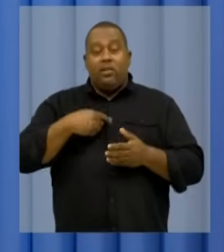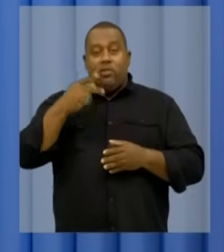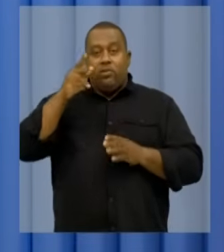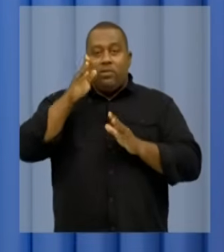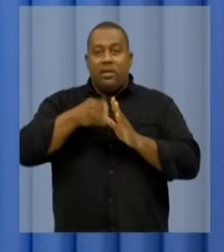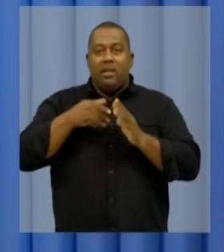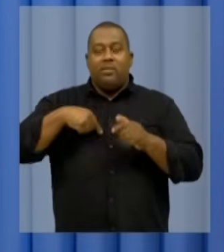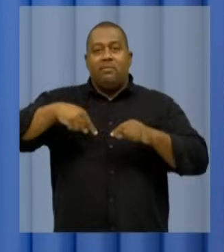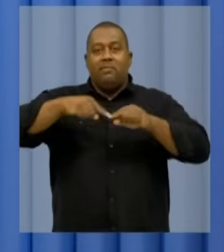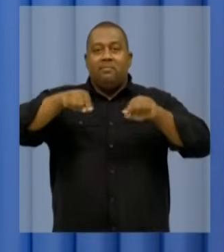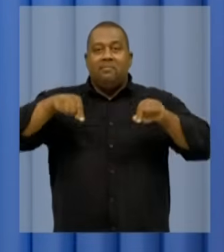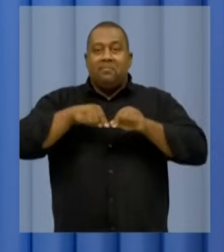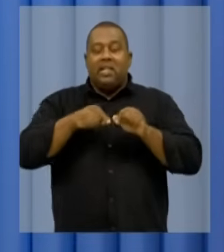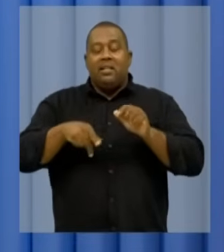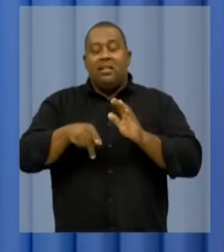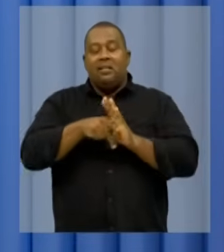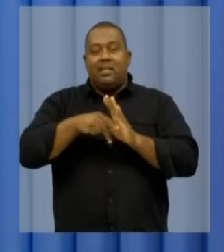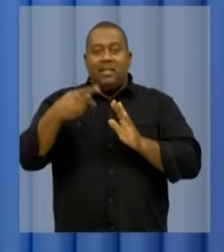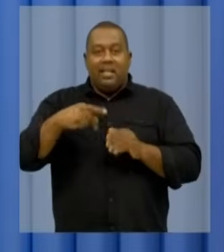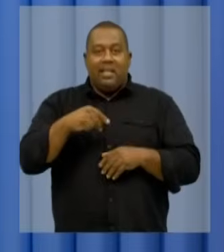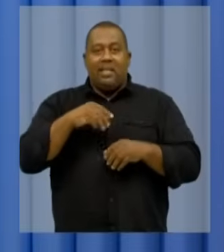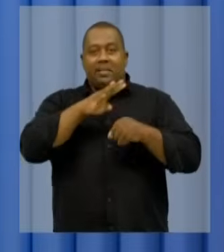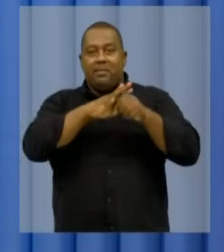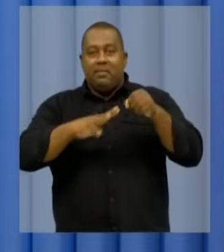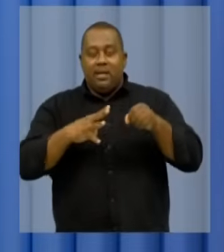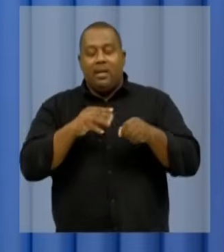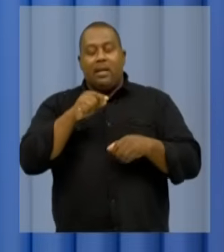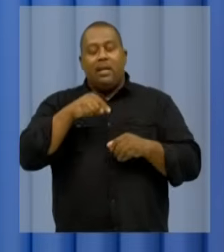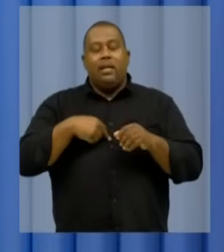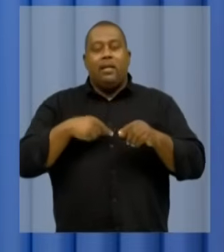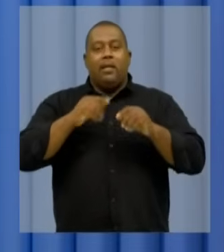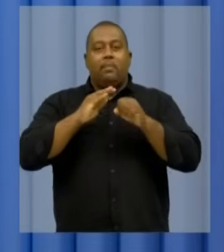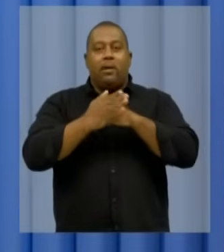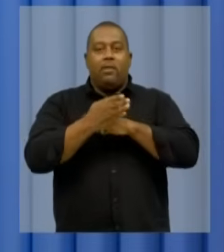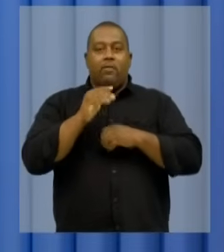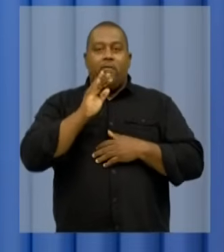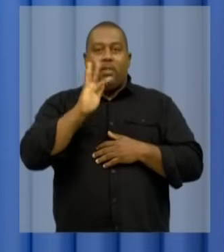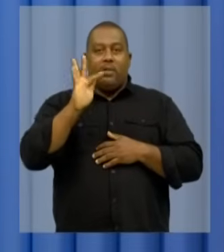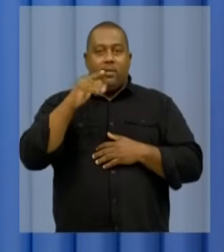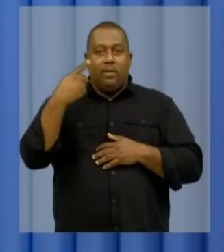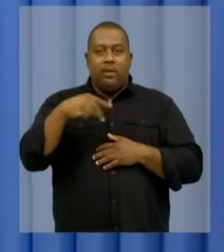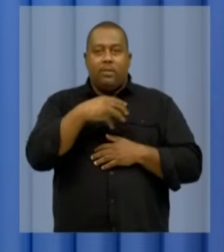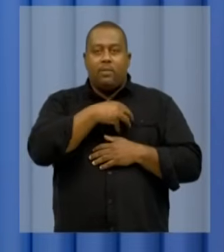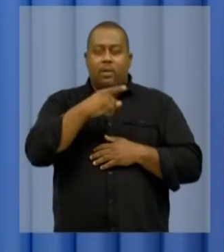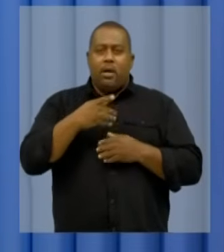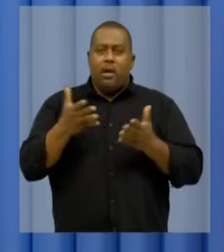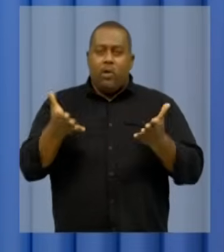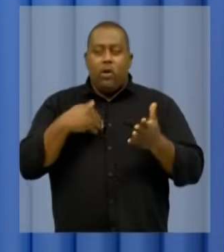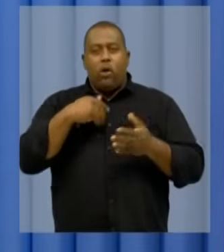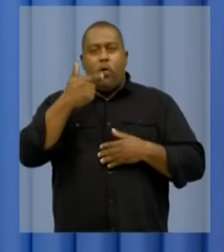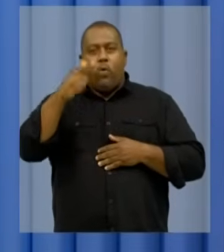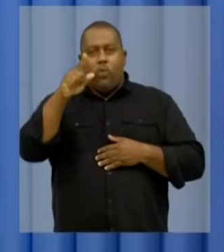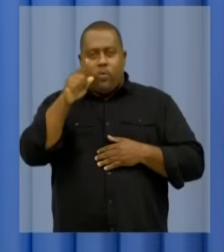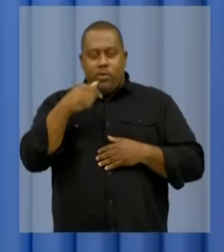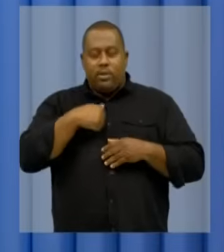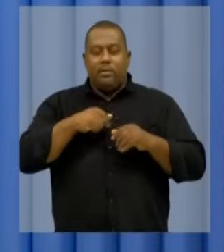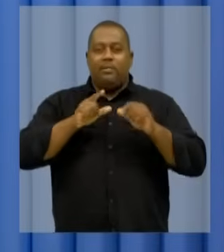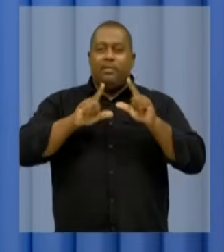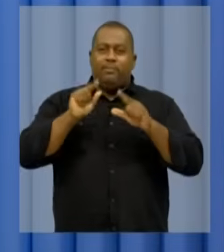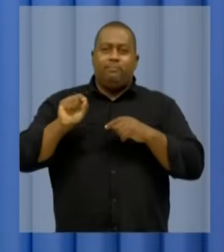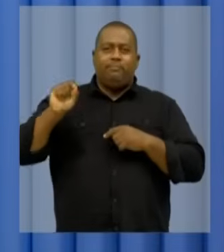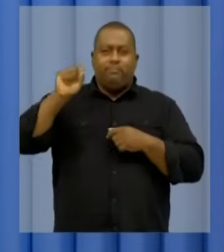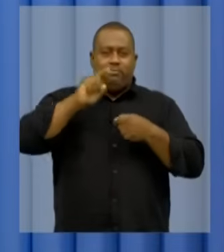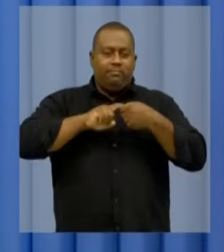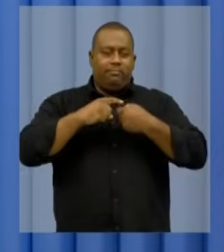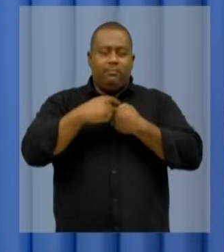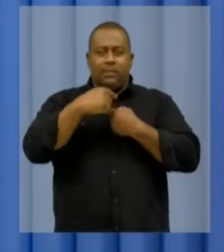bairro da Federação, em Salvador. Neste momento, outras emissoras afiliadas da Rede Globo em todo o